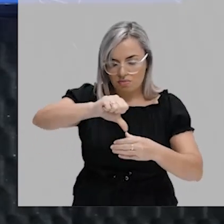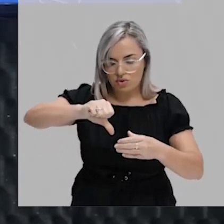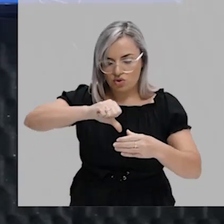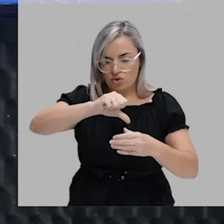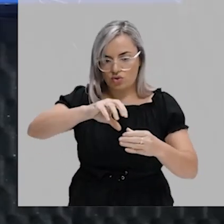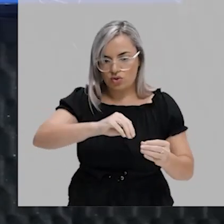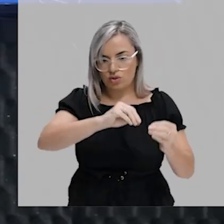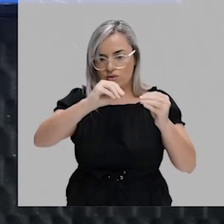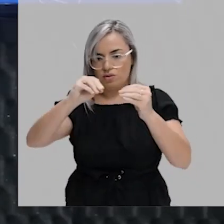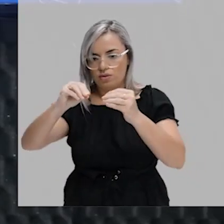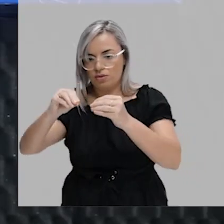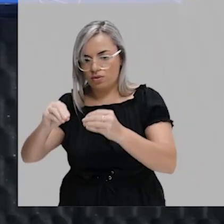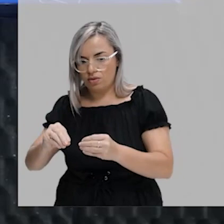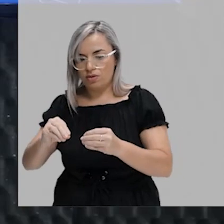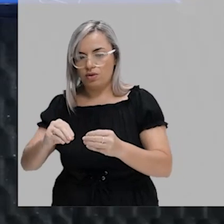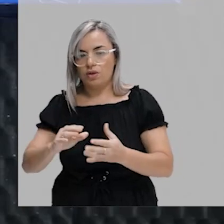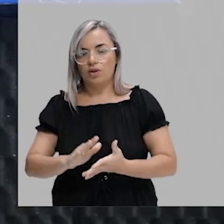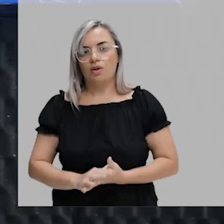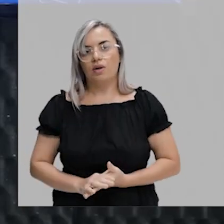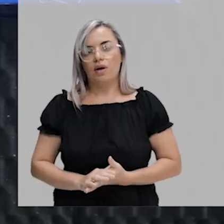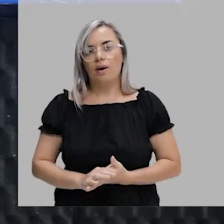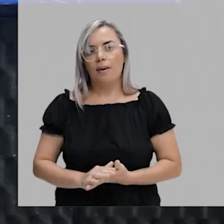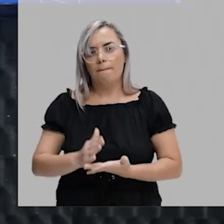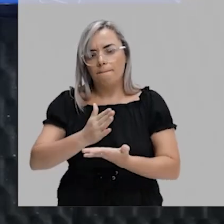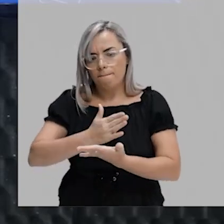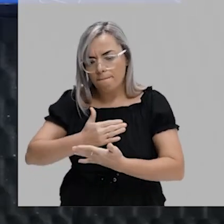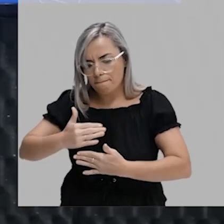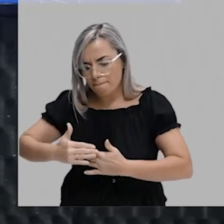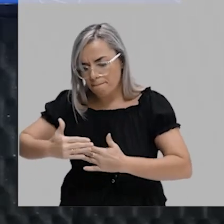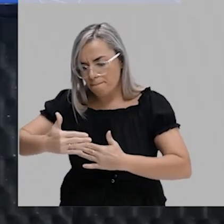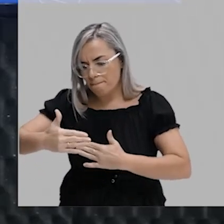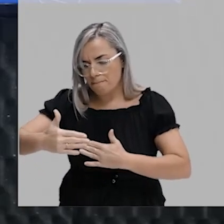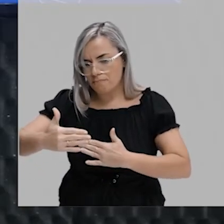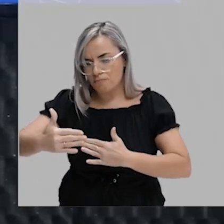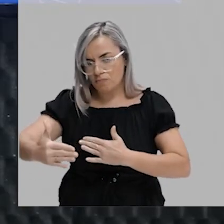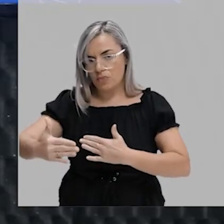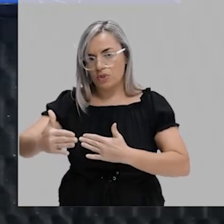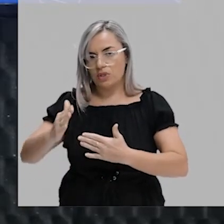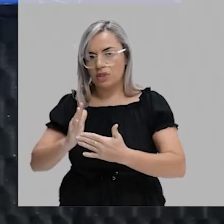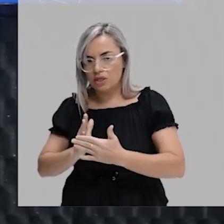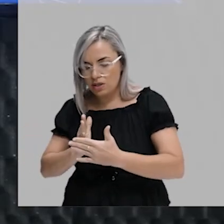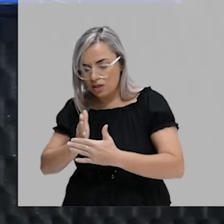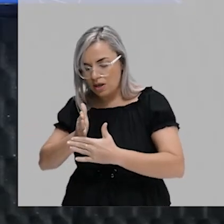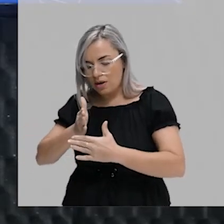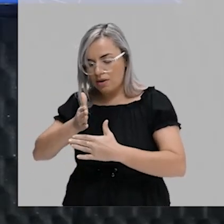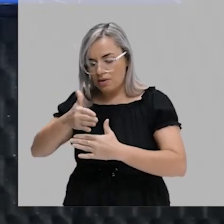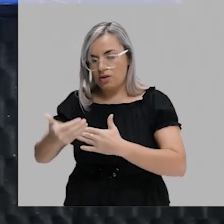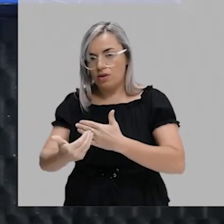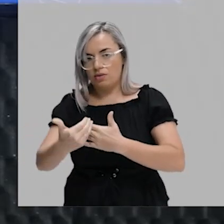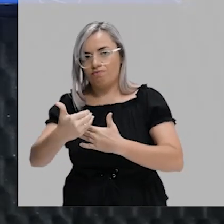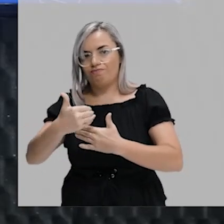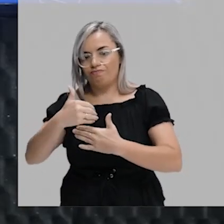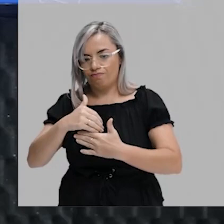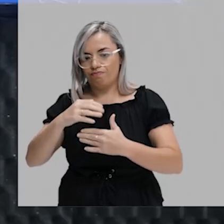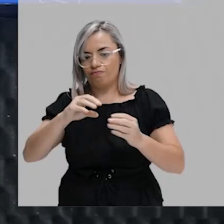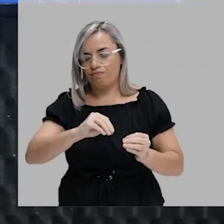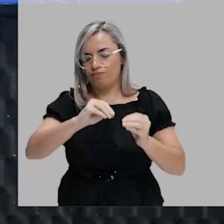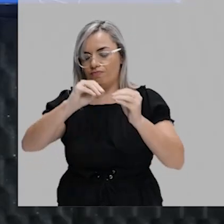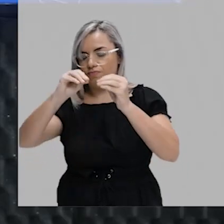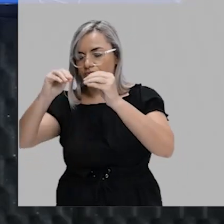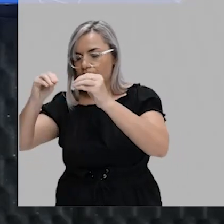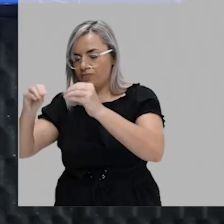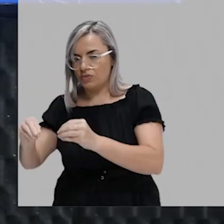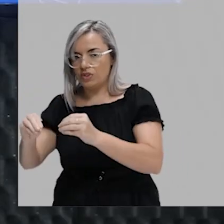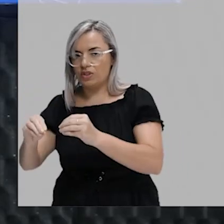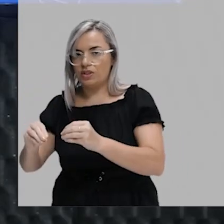menos concentrado. Então, daqui a um tempo, ó, se essa membrana permitir a passagem de soluto, ele vai migrar para